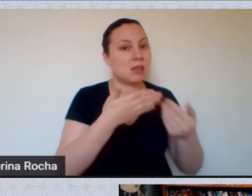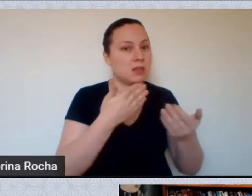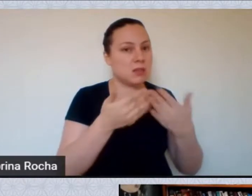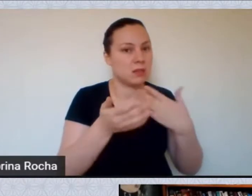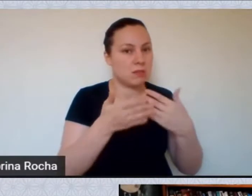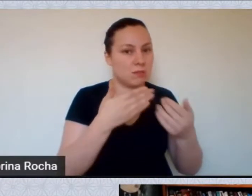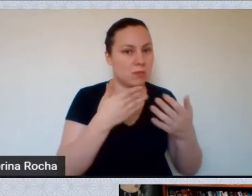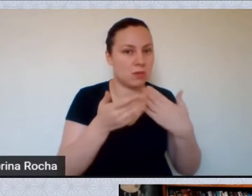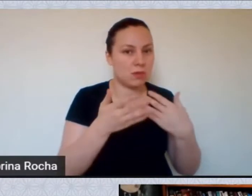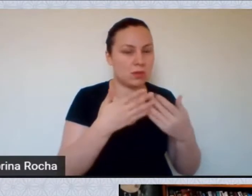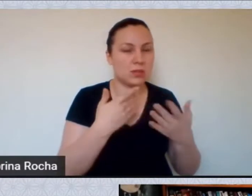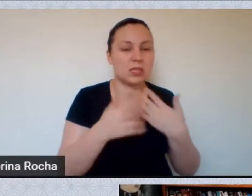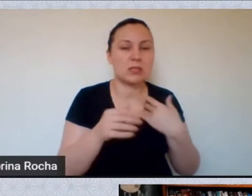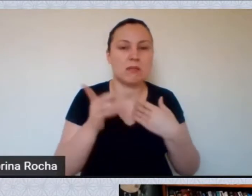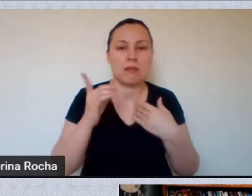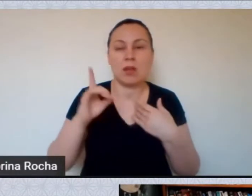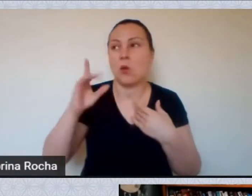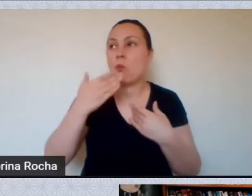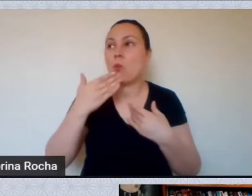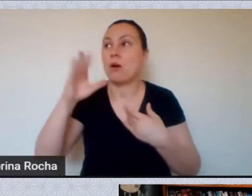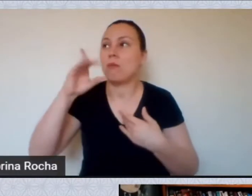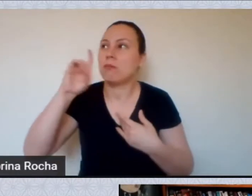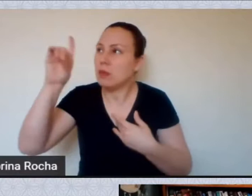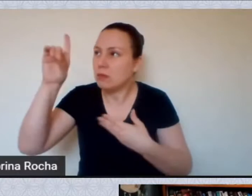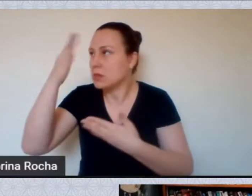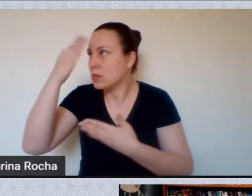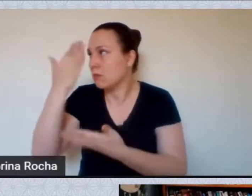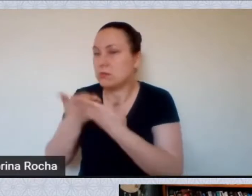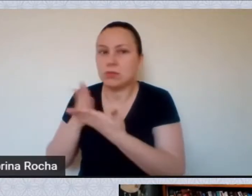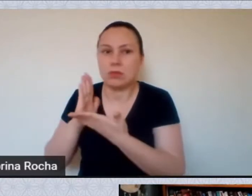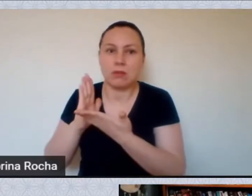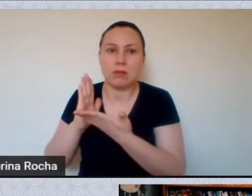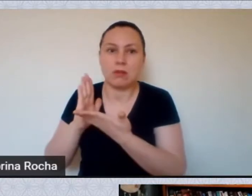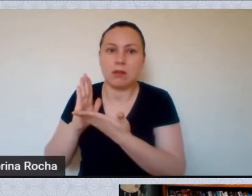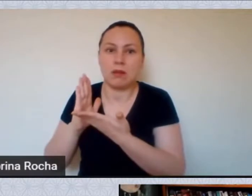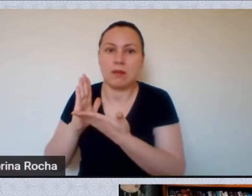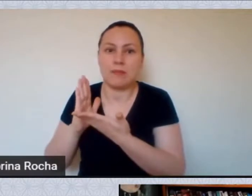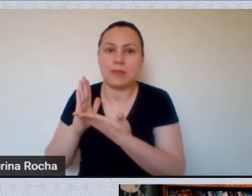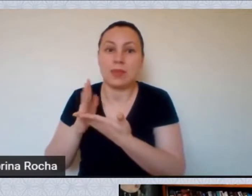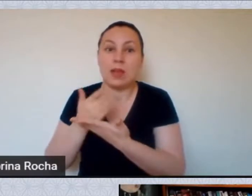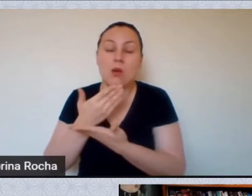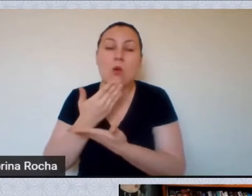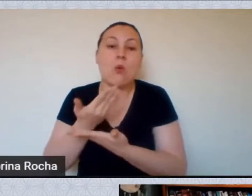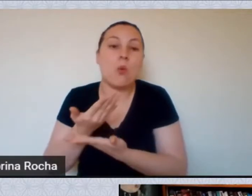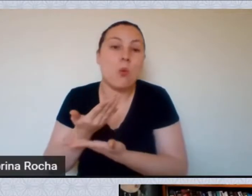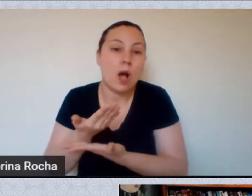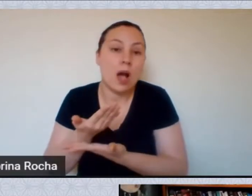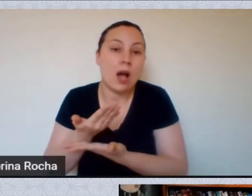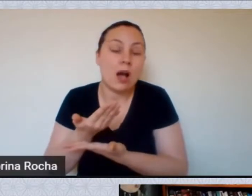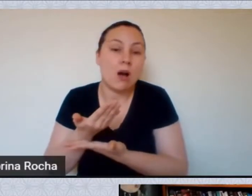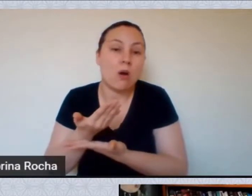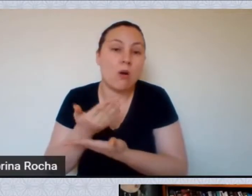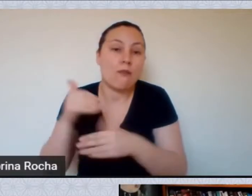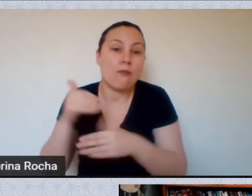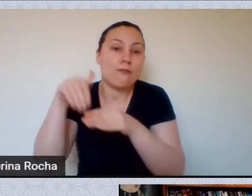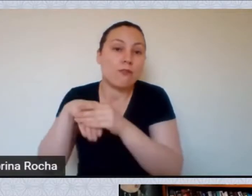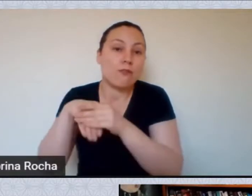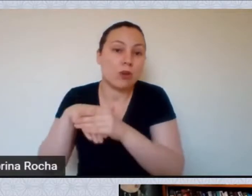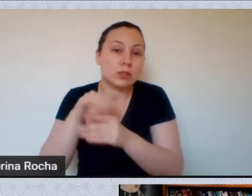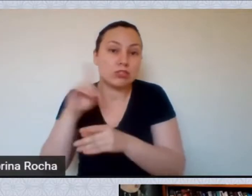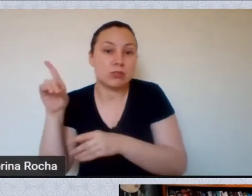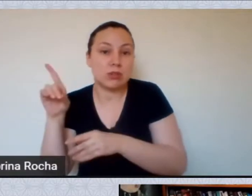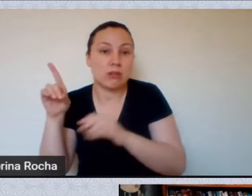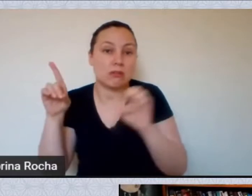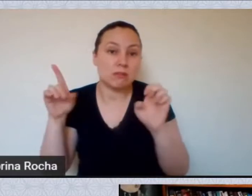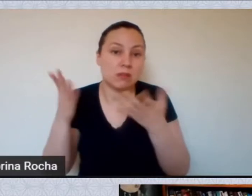numa divindade, ou em que partido que você vote e tal, você não pode ter